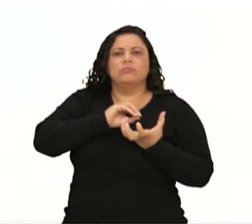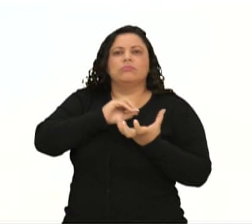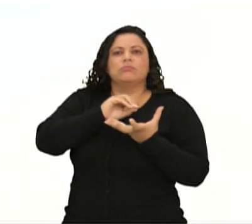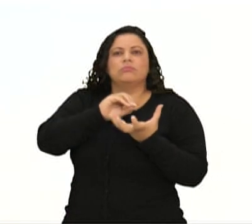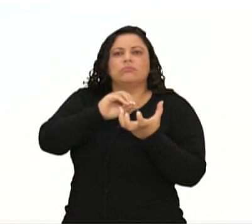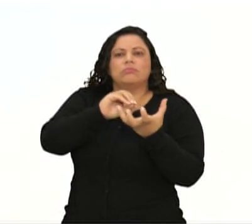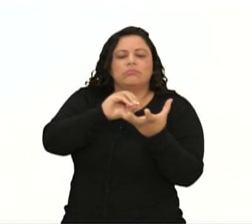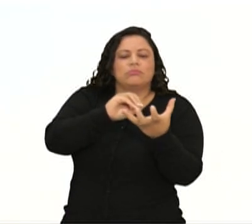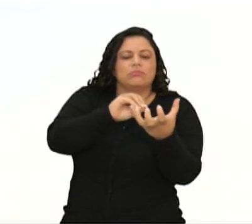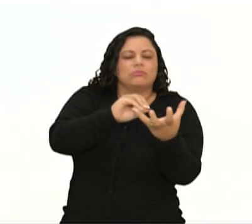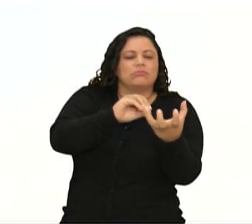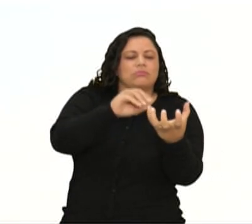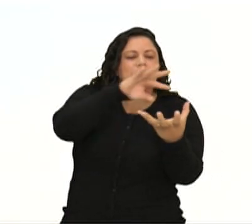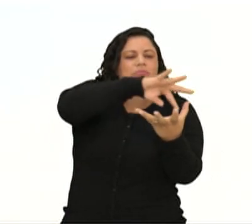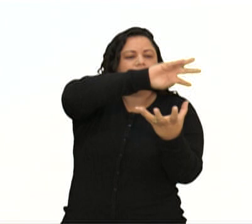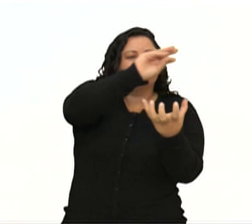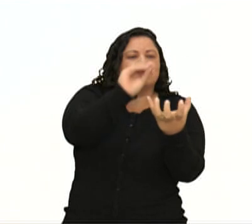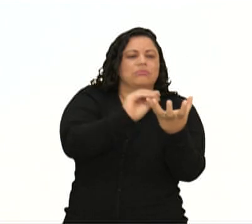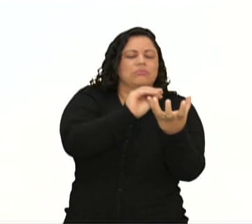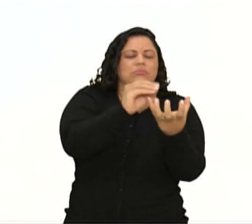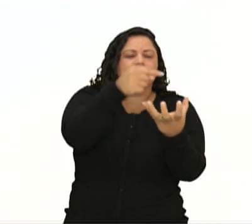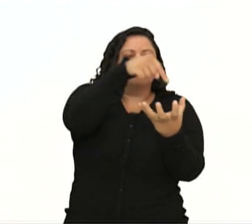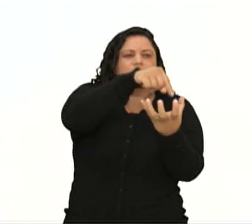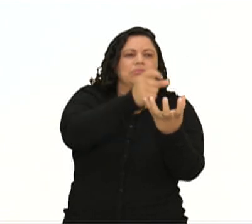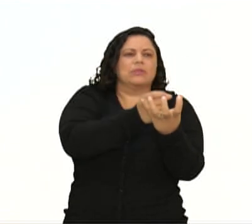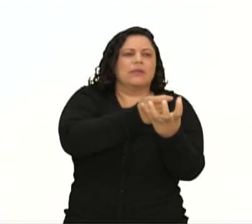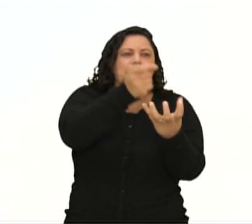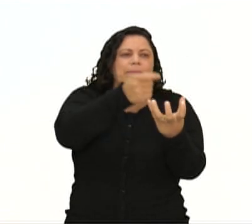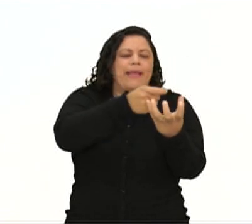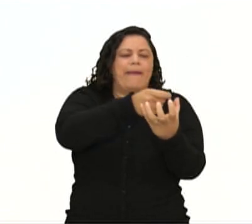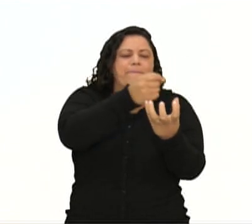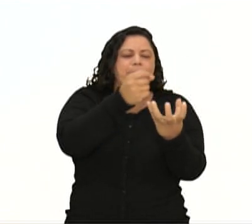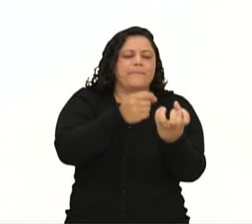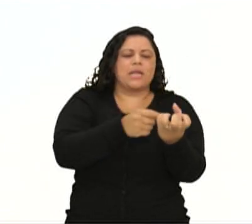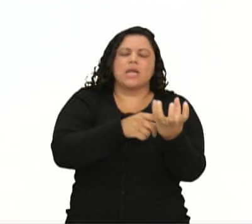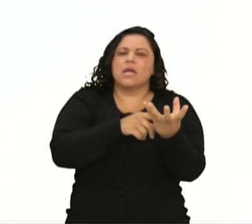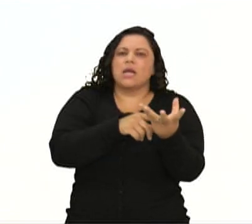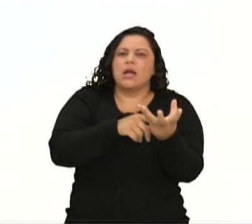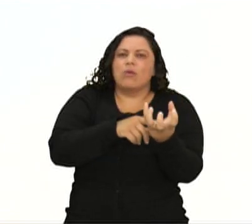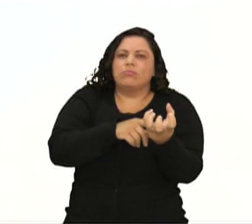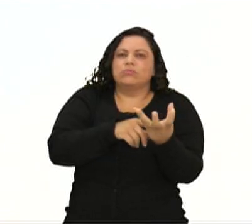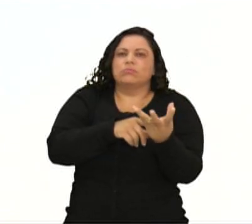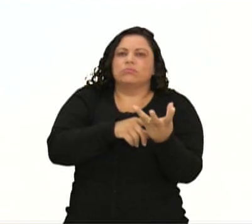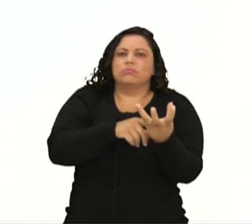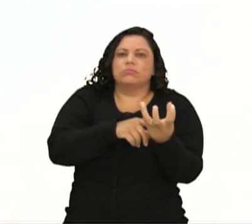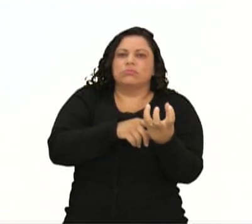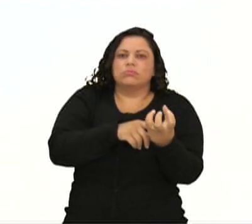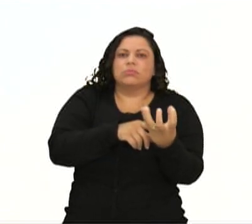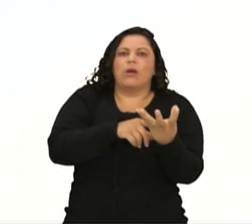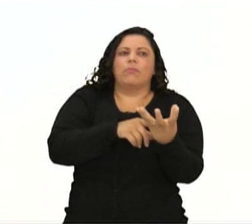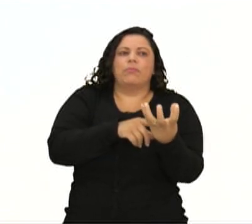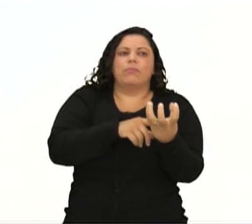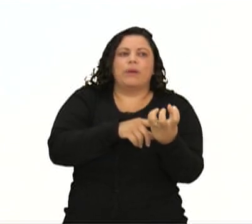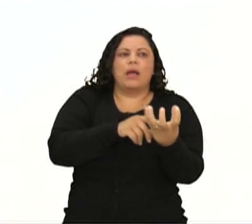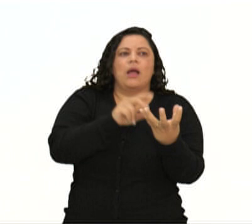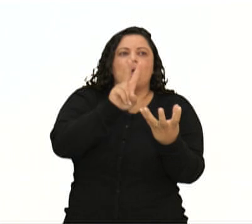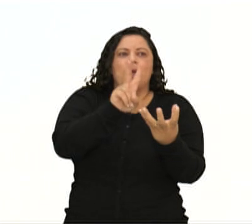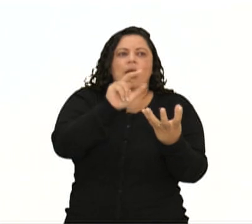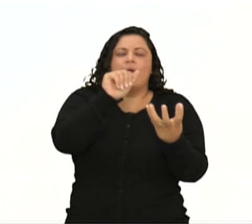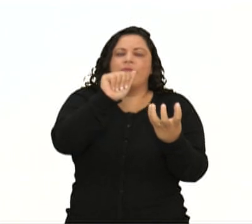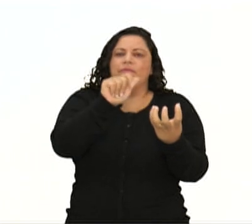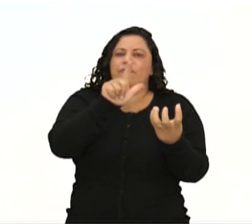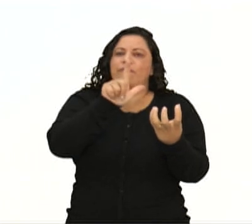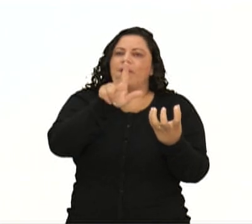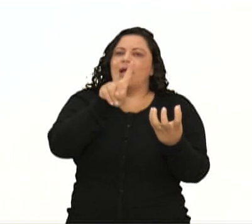é feita através de válvulas, como se fossem portinhas que abrem e fecham, tá? São chamadas valvas.